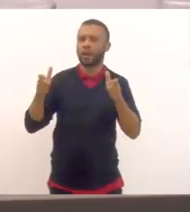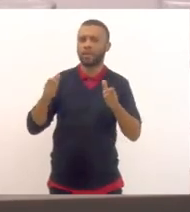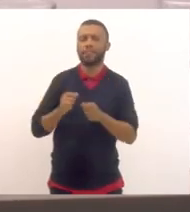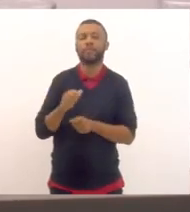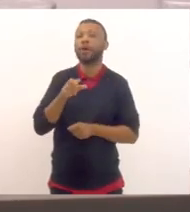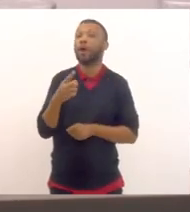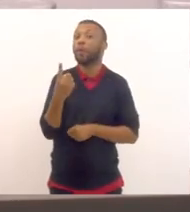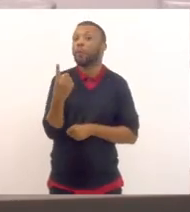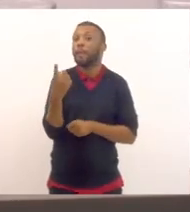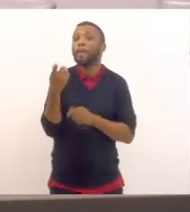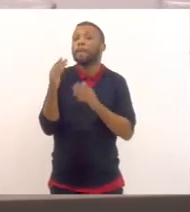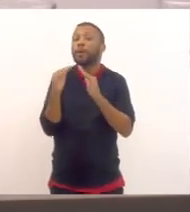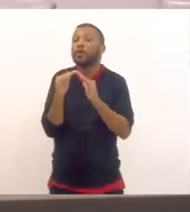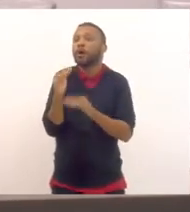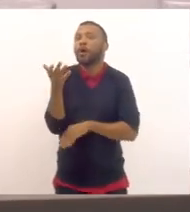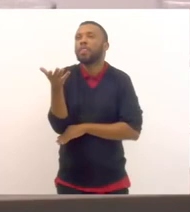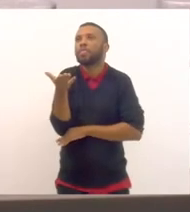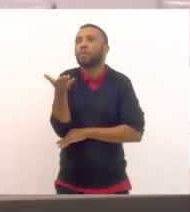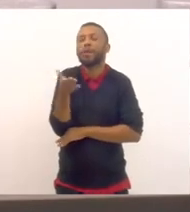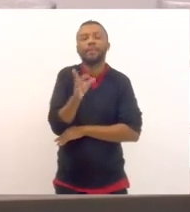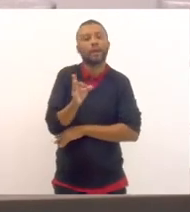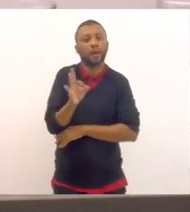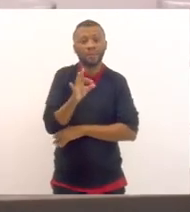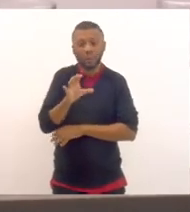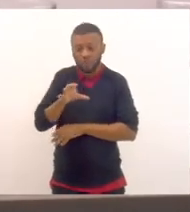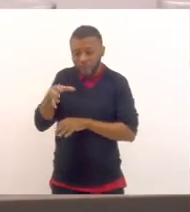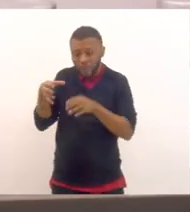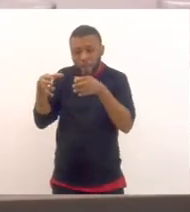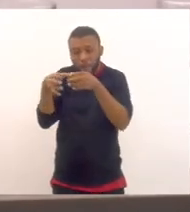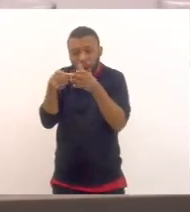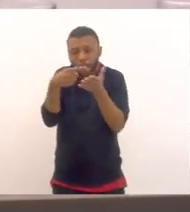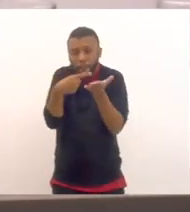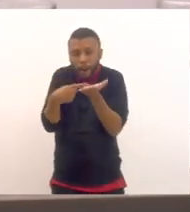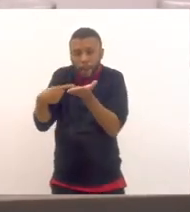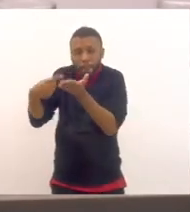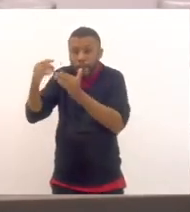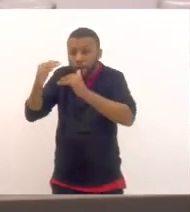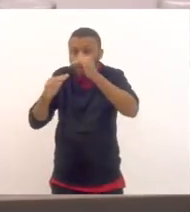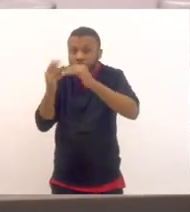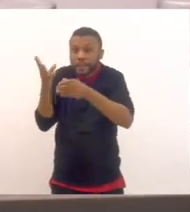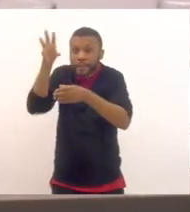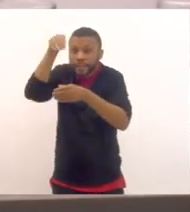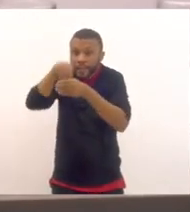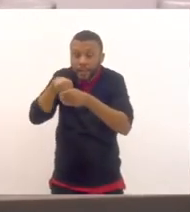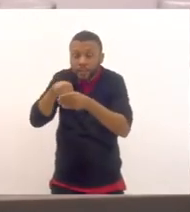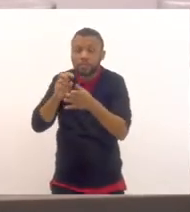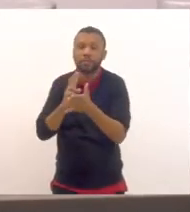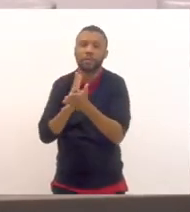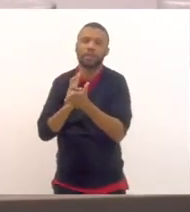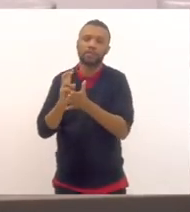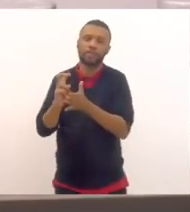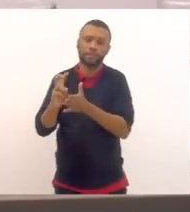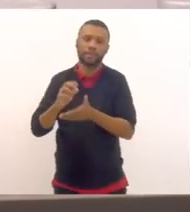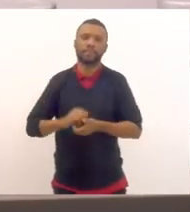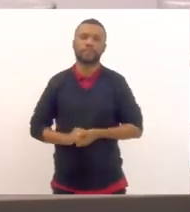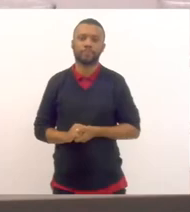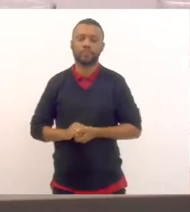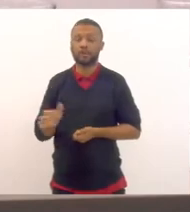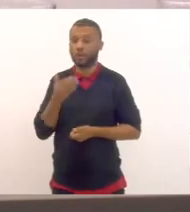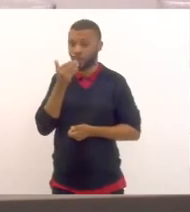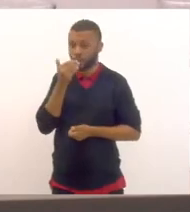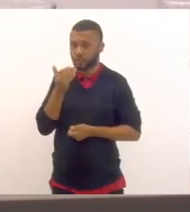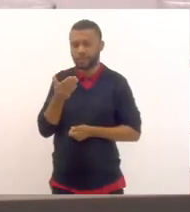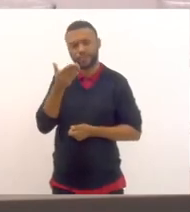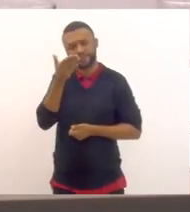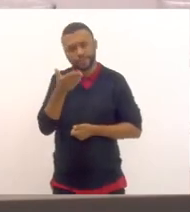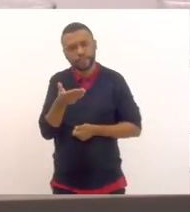não é um morador de rua nem dois são comunidades que foram construídas dentro da SuperVia e Eu solicitei a